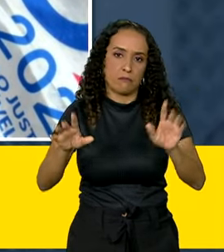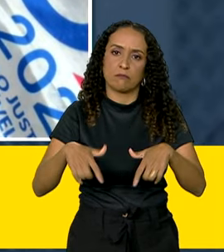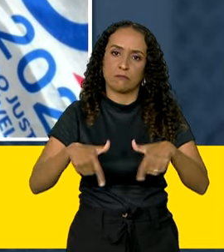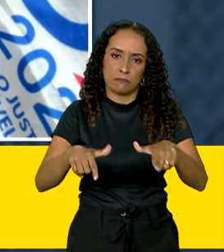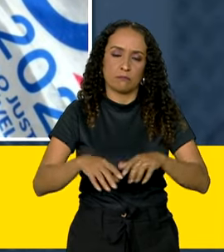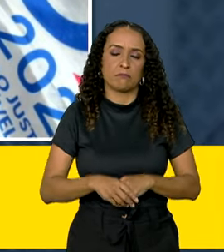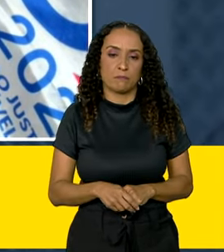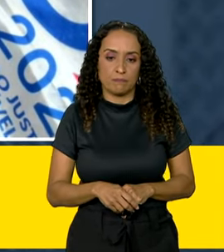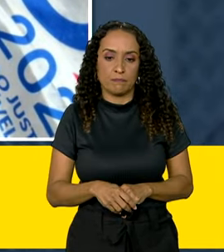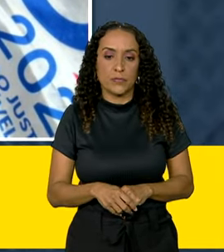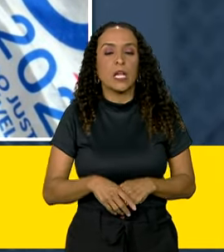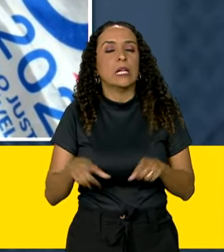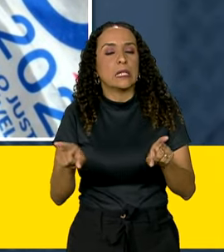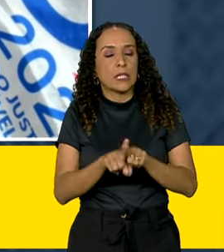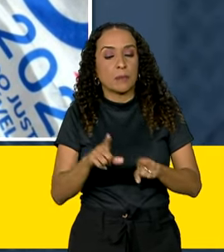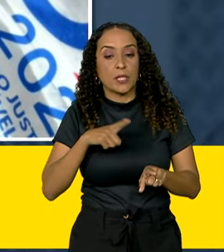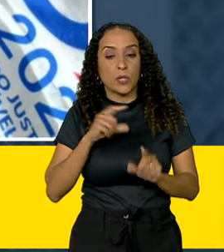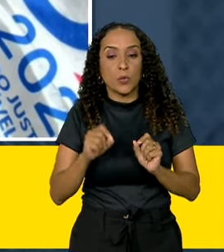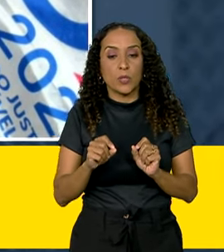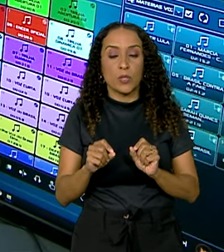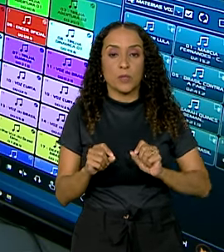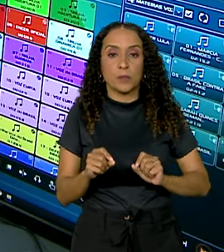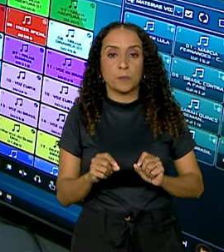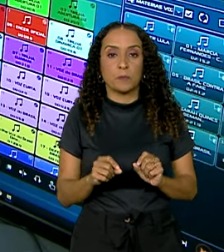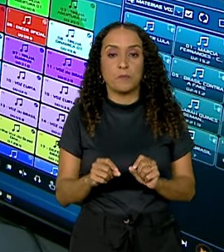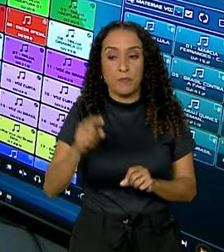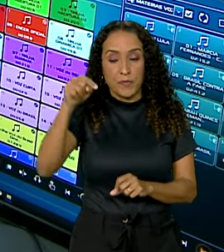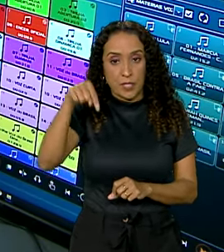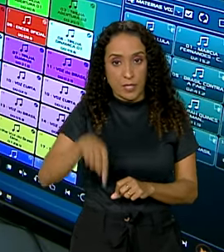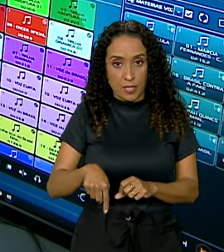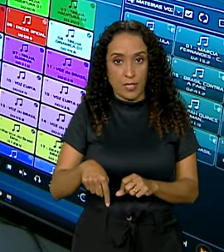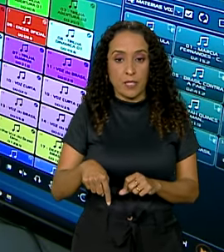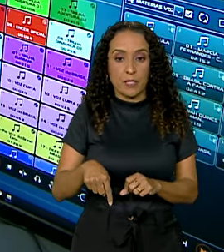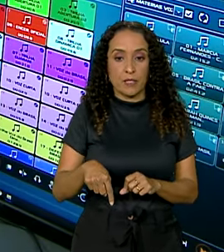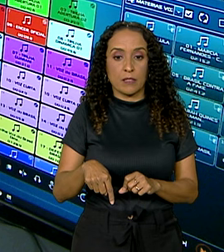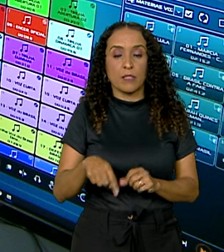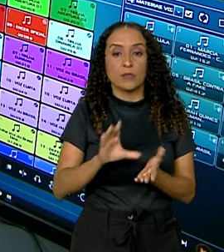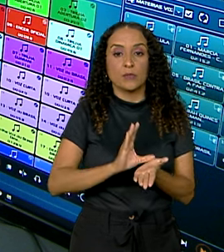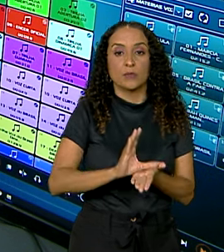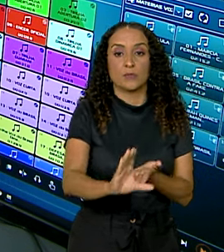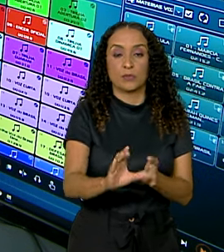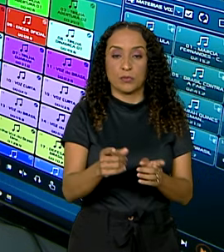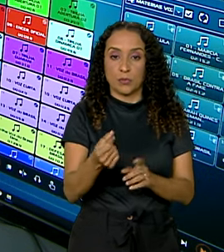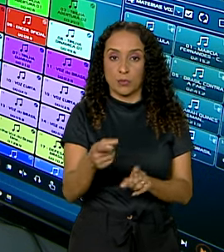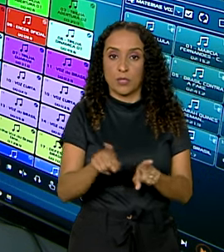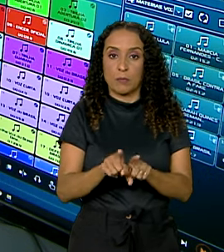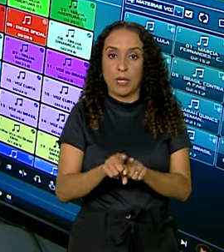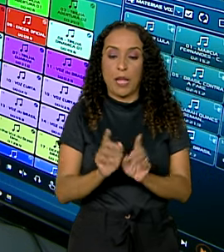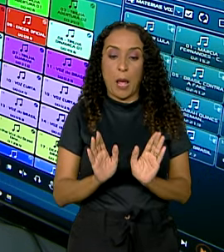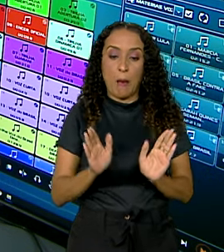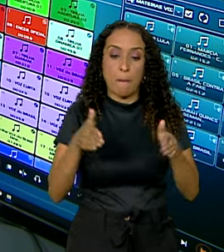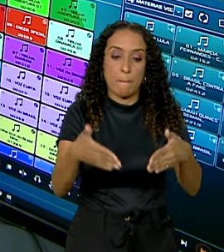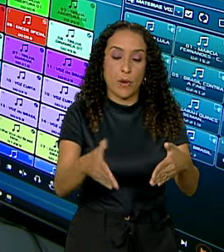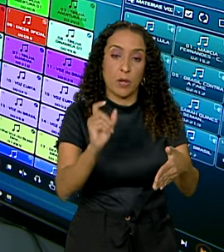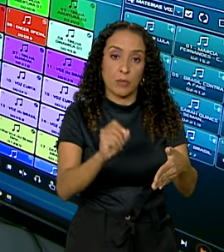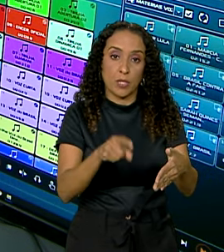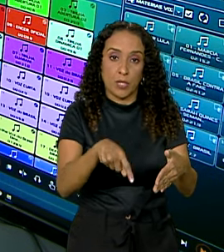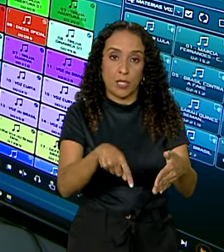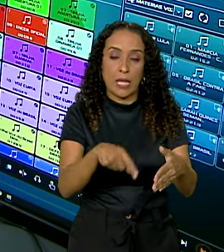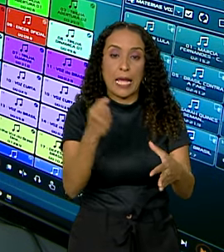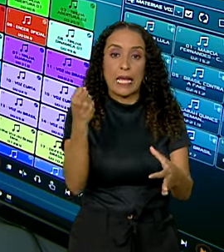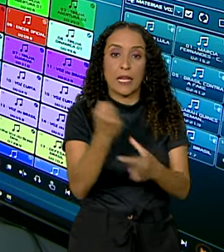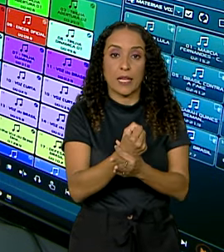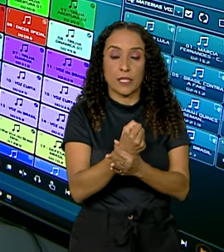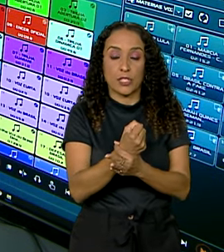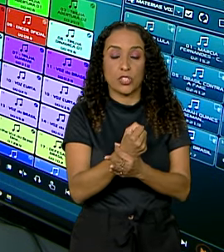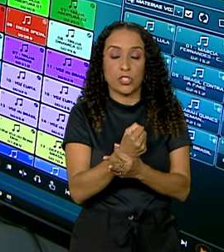trabalho. Temos também aqui um repasse que é feito voltado para